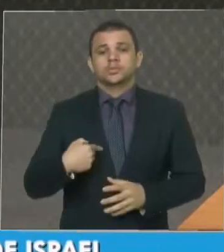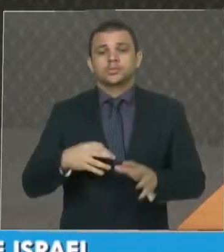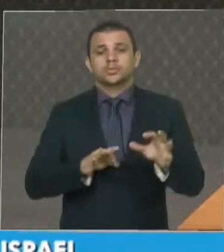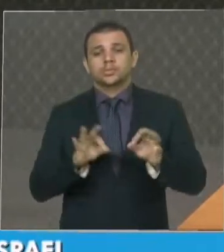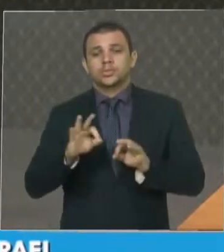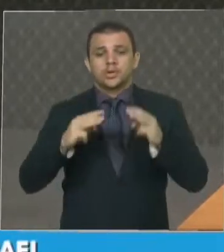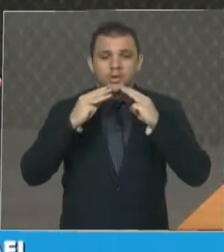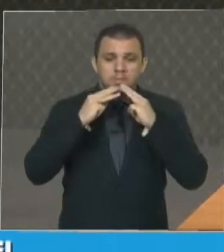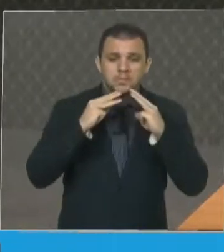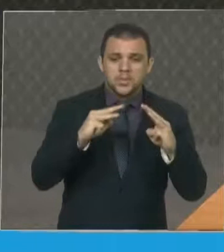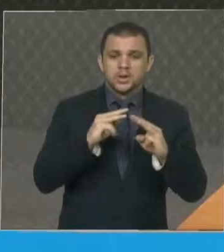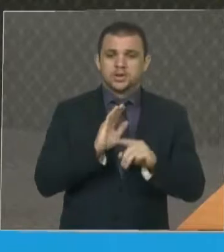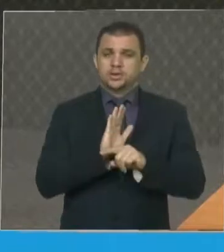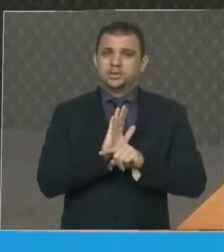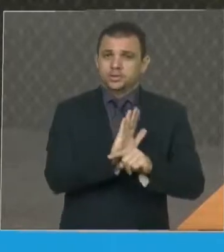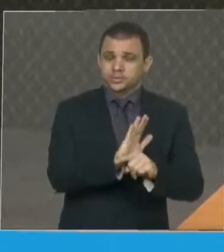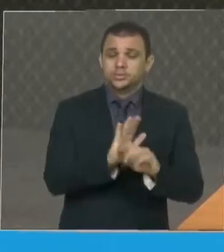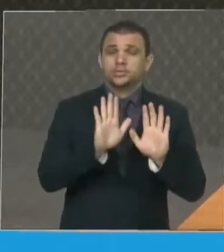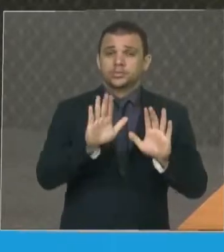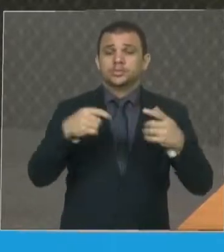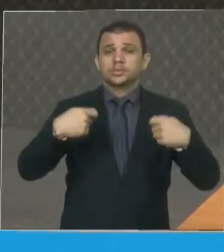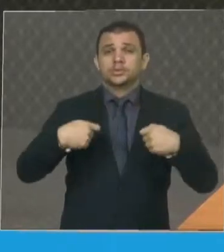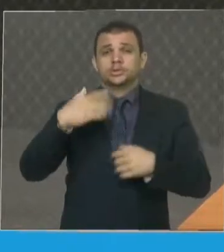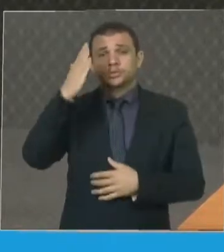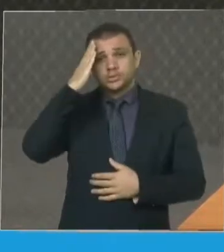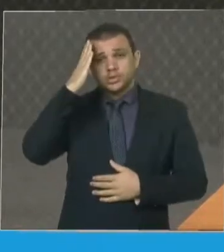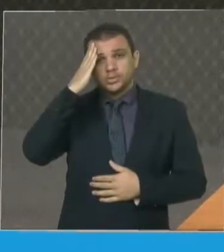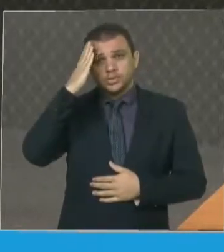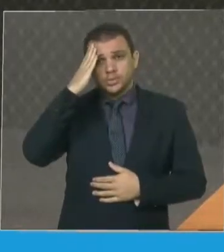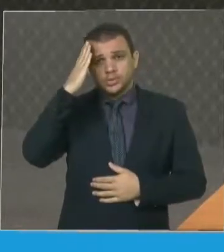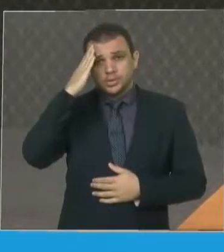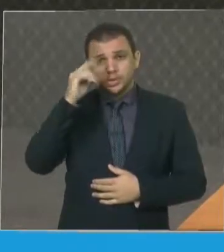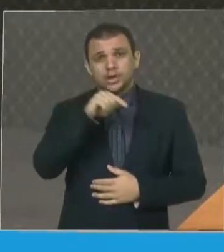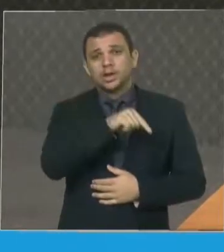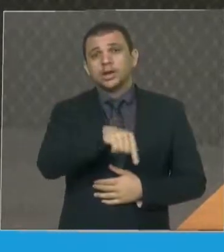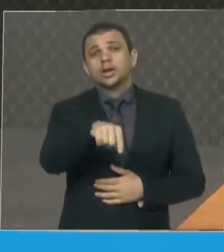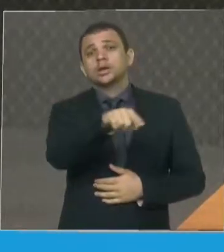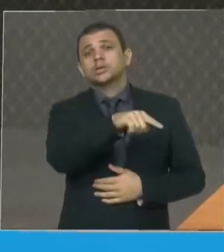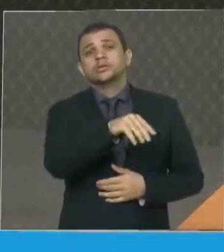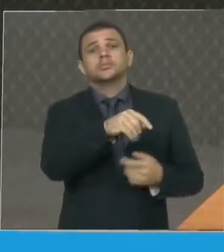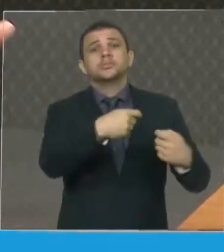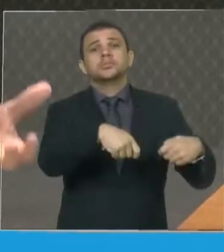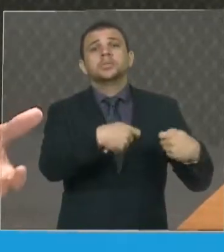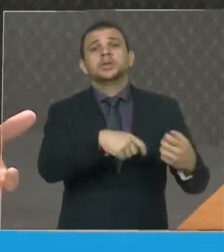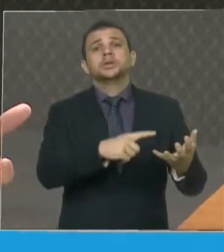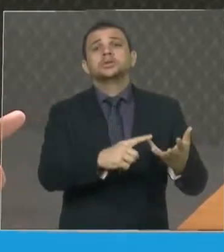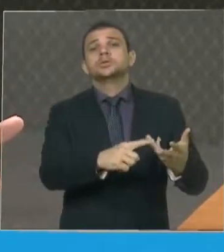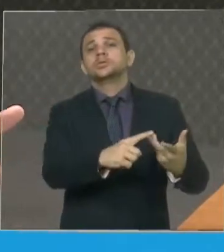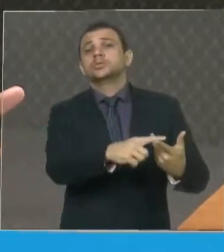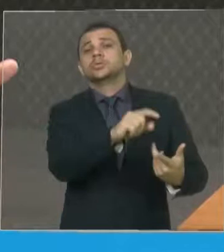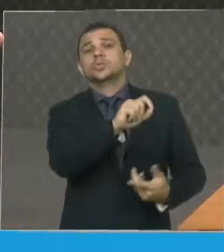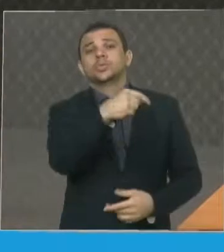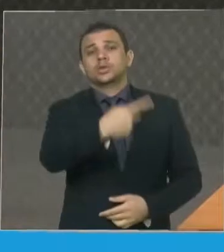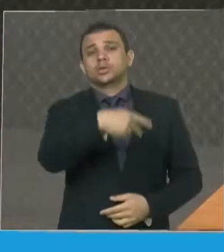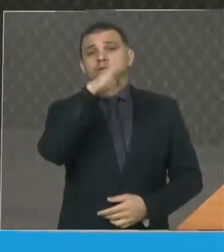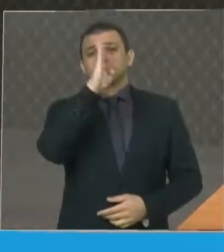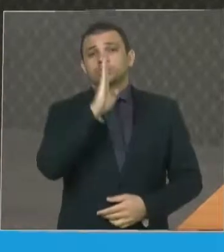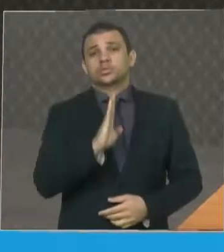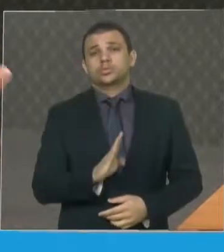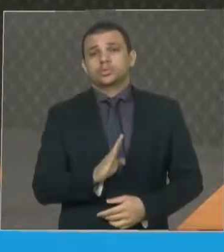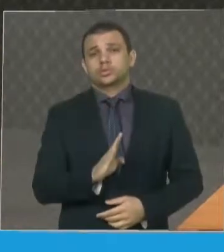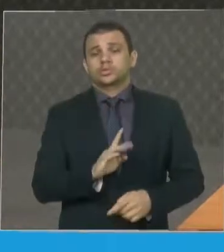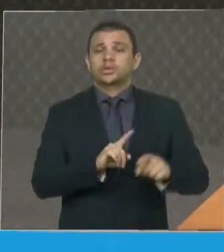preciso saber o que nós, no outro lado, o que o outro precisa. Você precisa aqui da